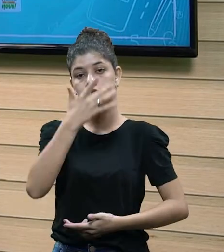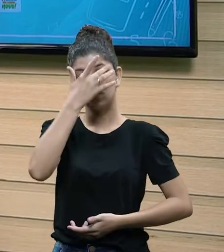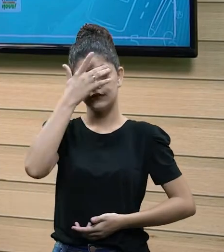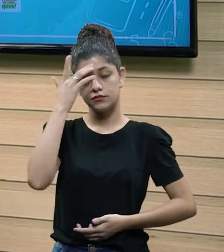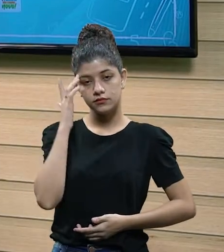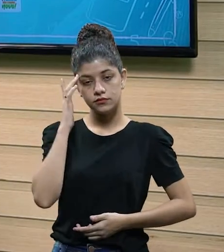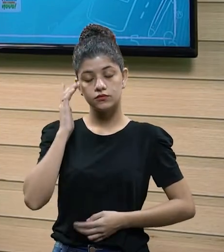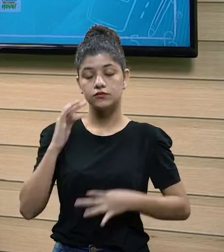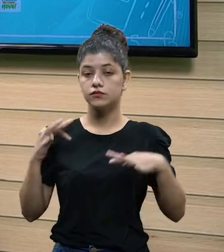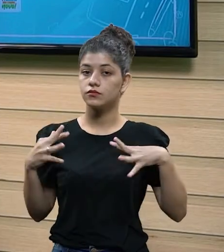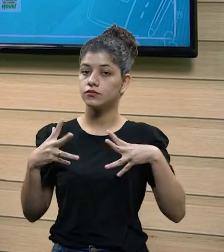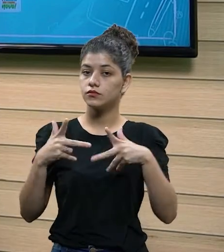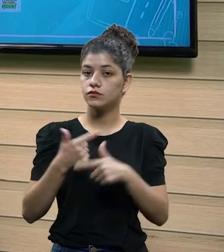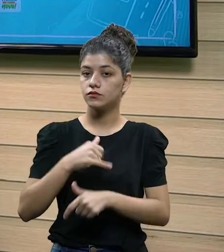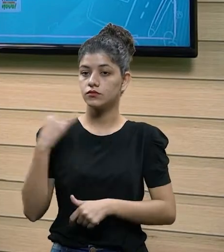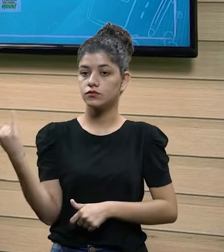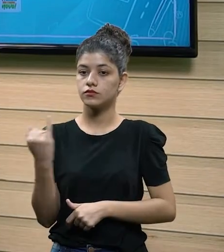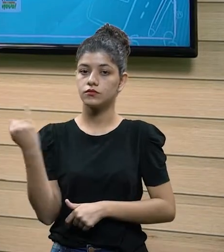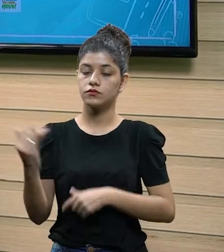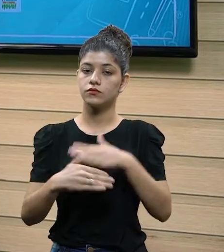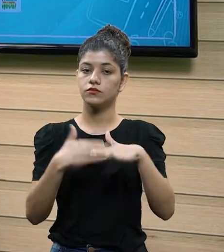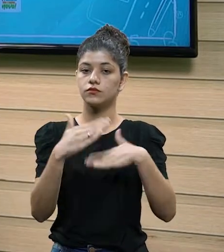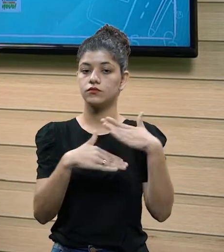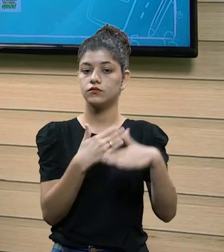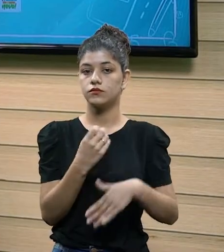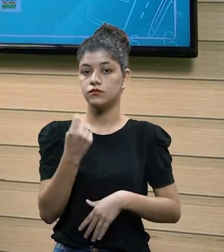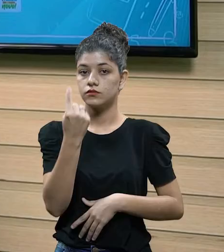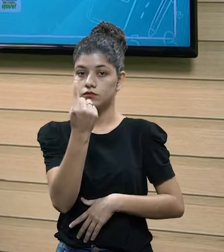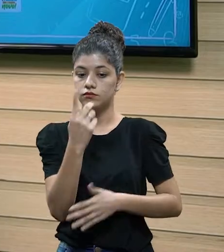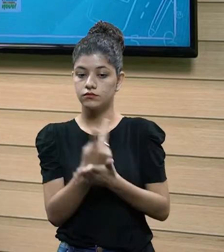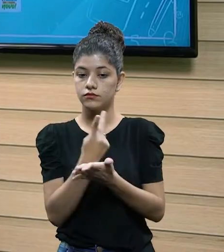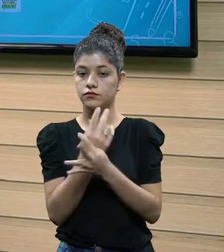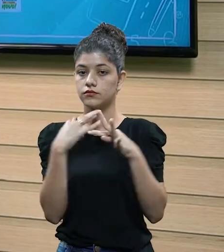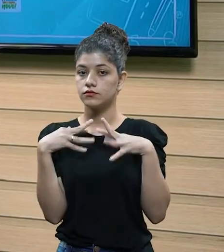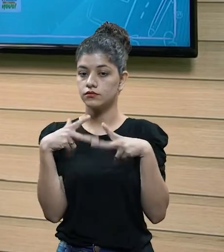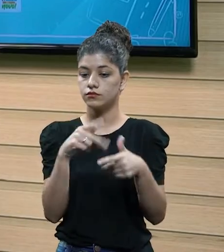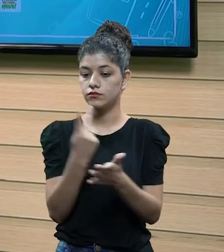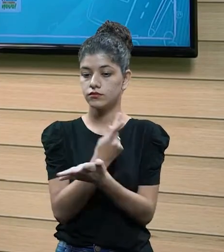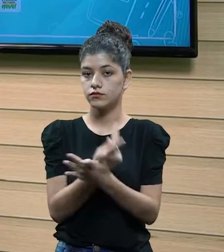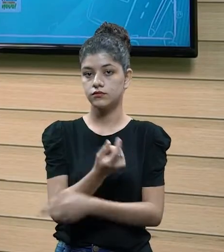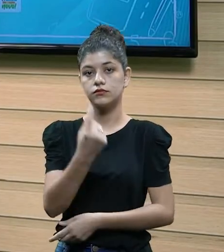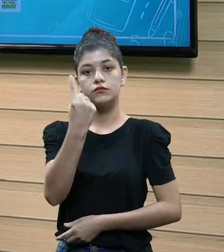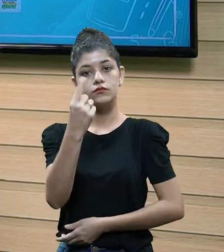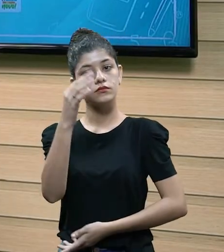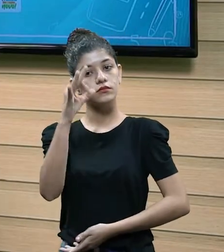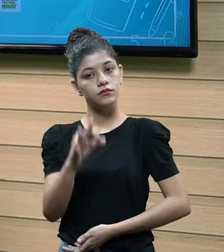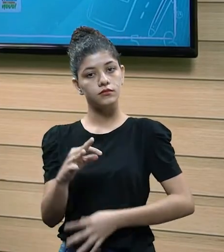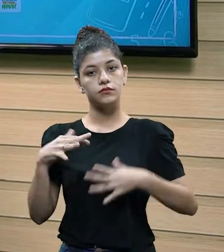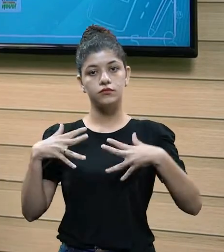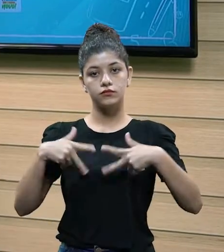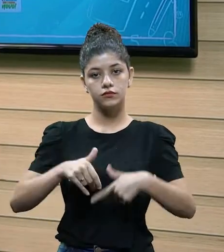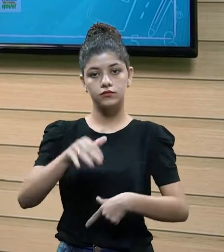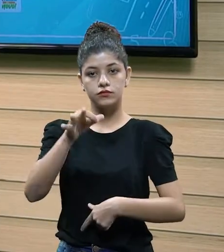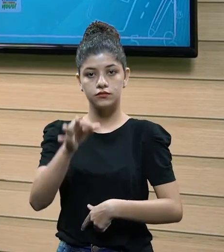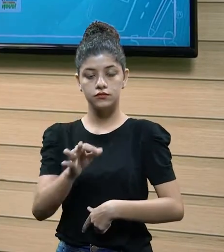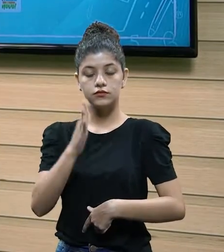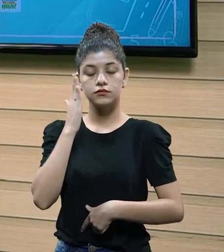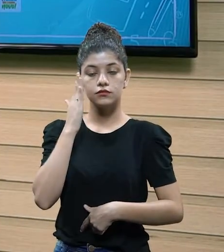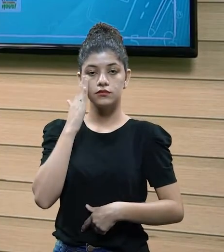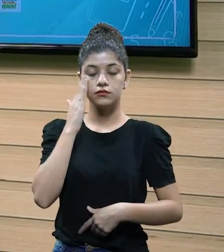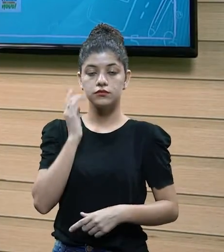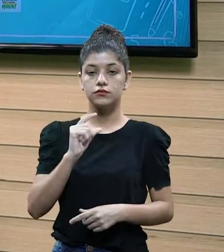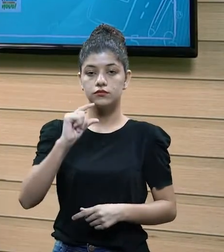onde todos são importantes no processo. Quando um erra, todos erram. Quando um acerta, todos acertam. E aí a gente vai entender